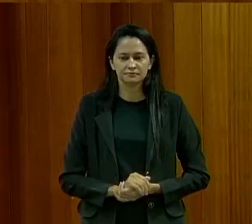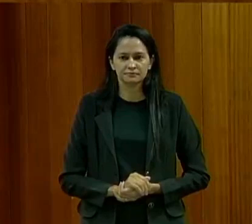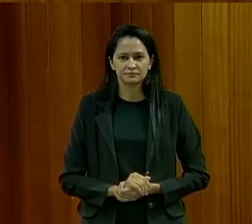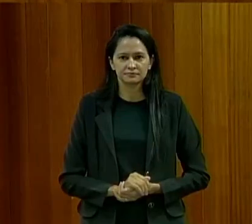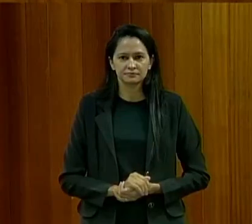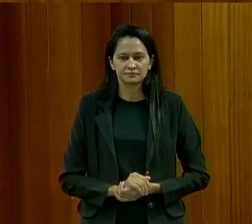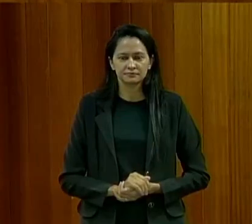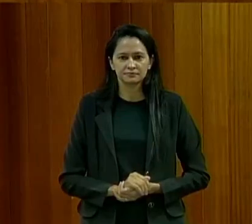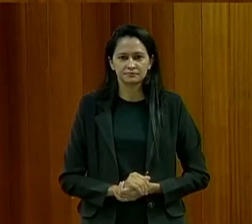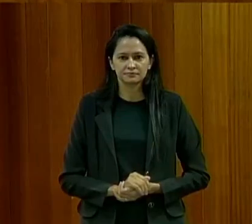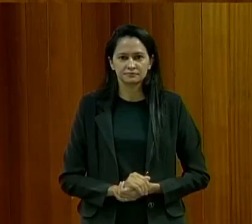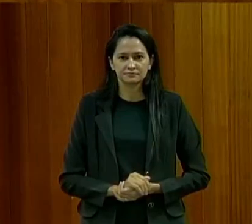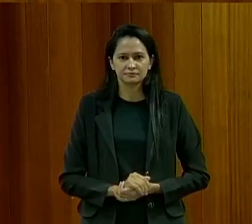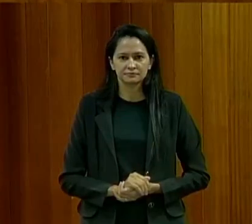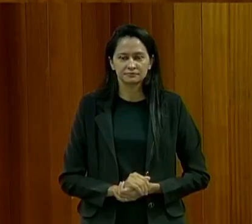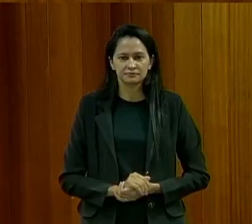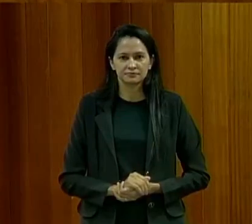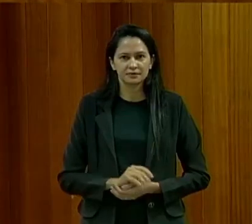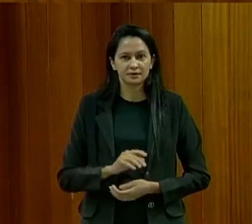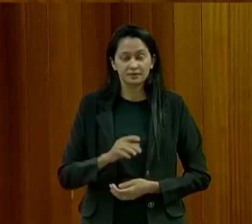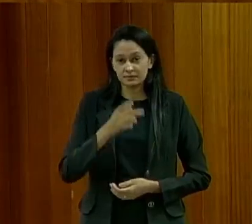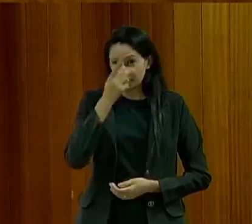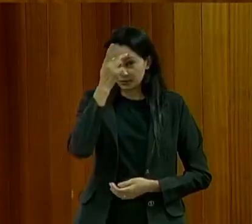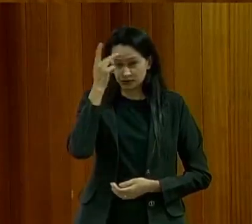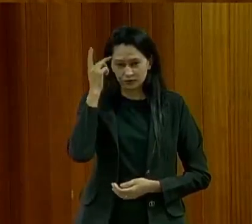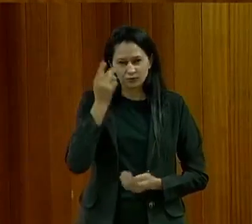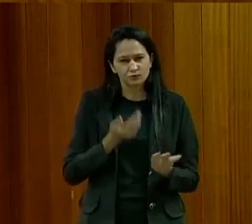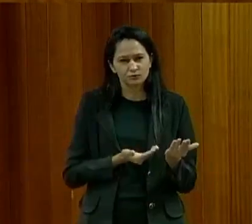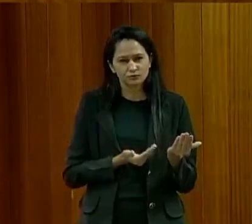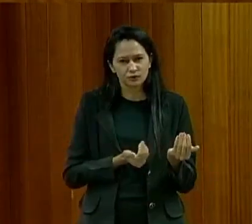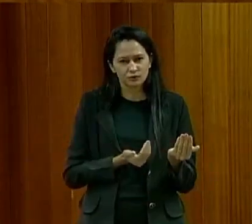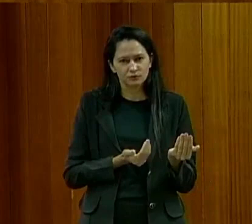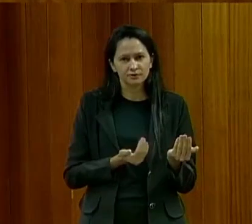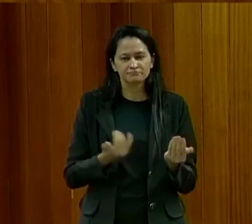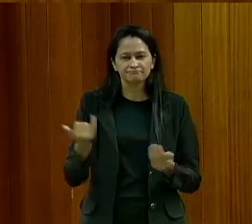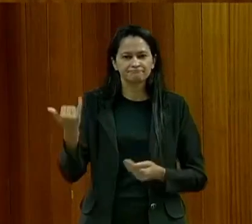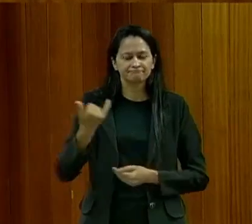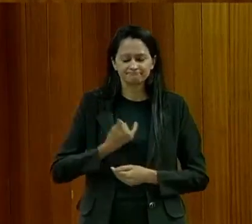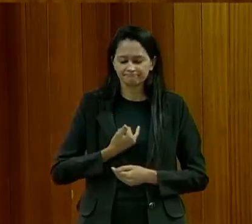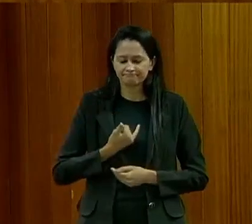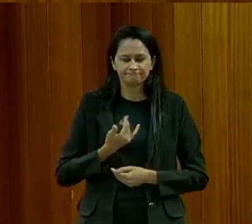Diz o nécio no seu coração: não há Deus.